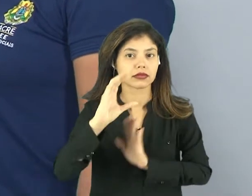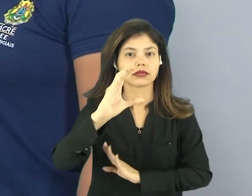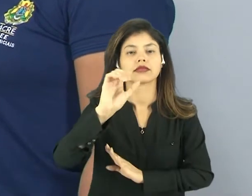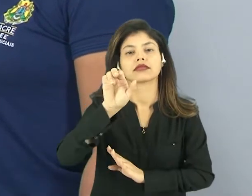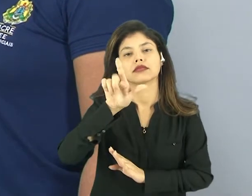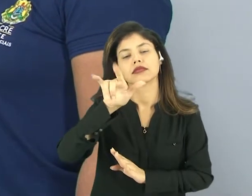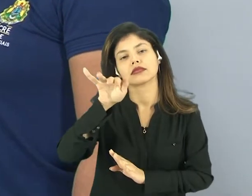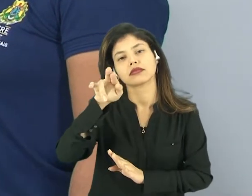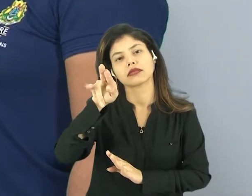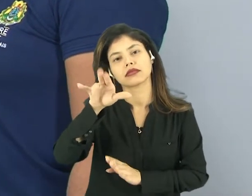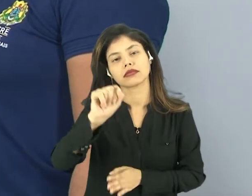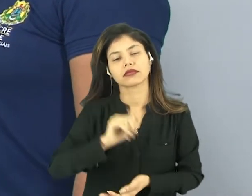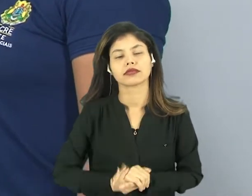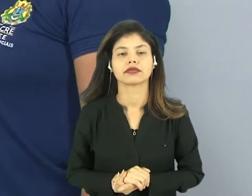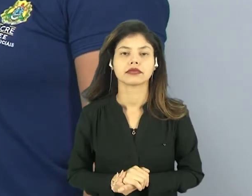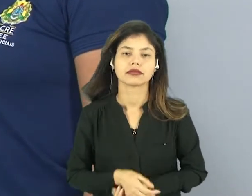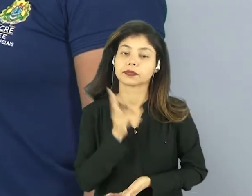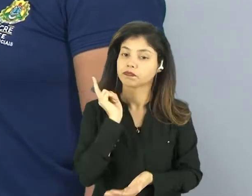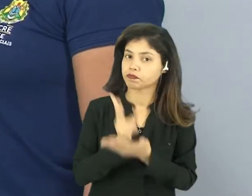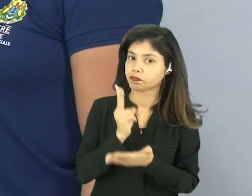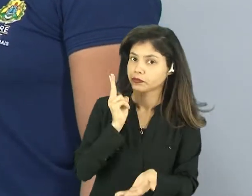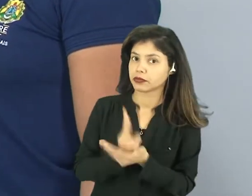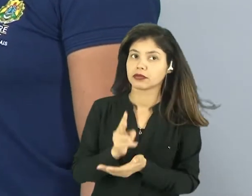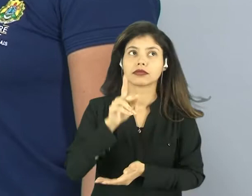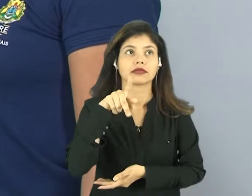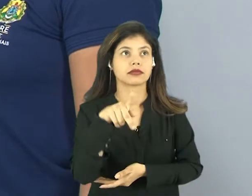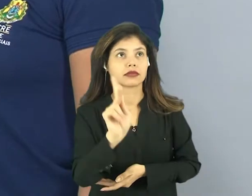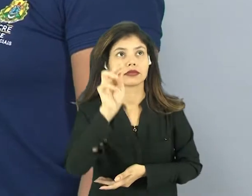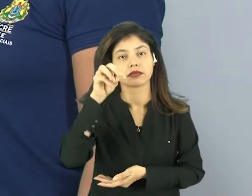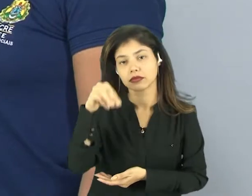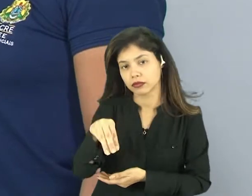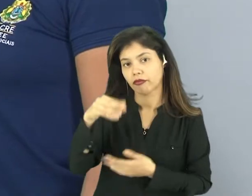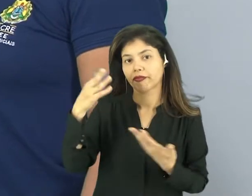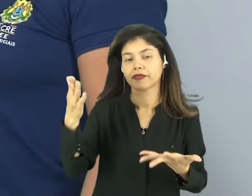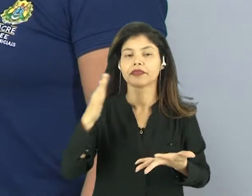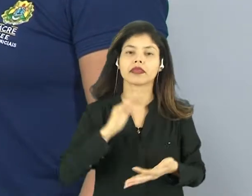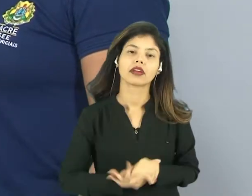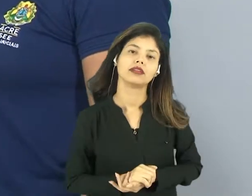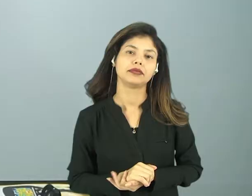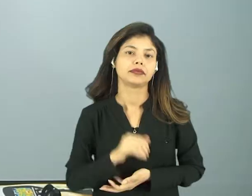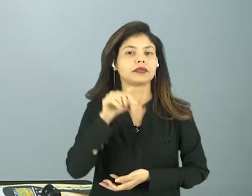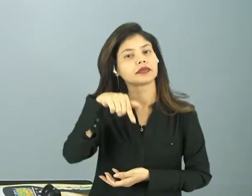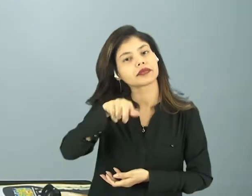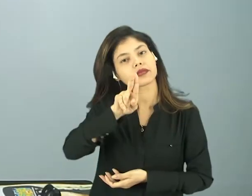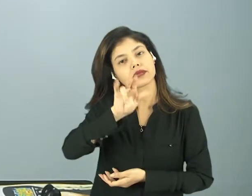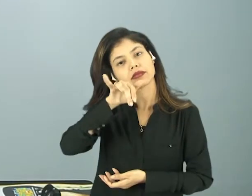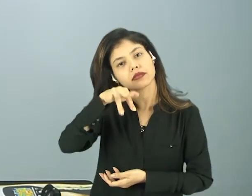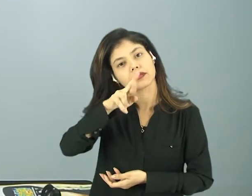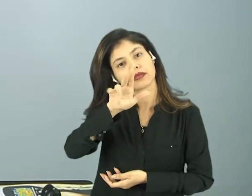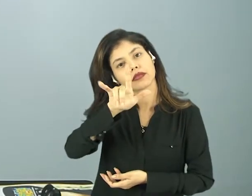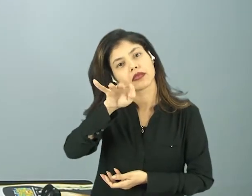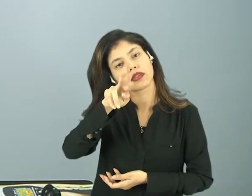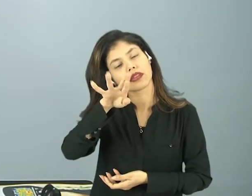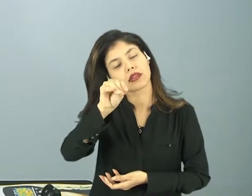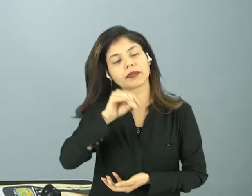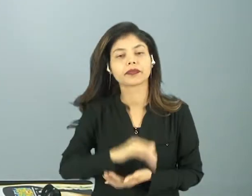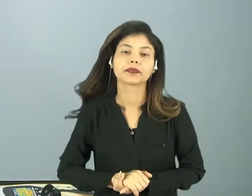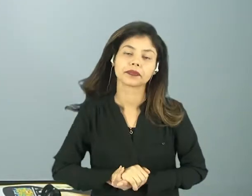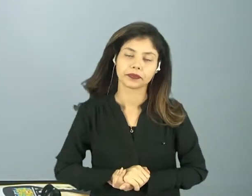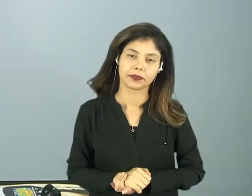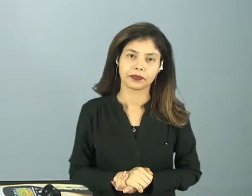Celsius. Da mesma forma que o km representa quilômetro, que